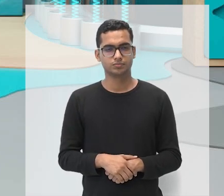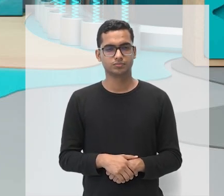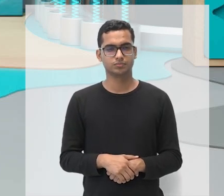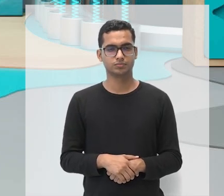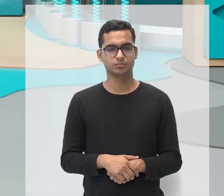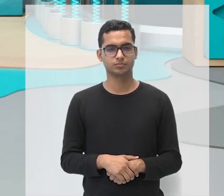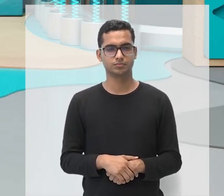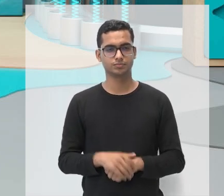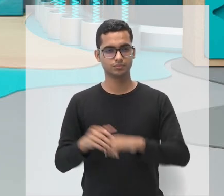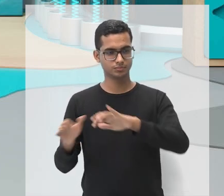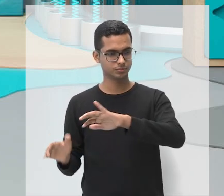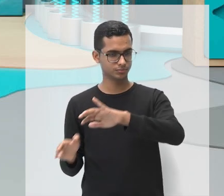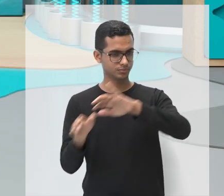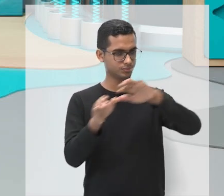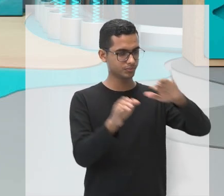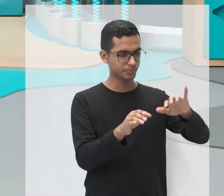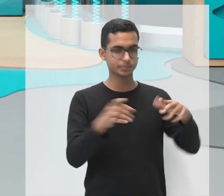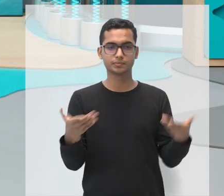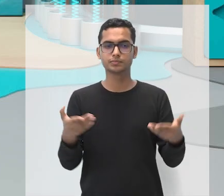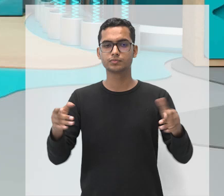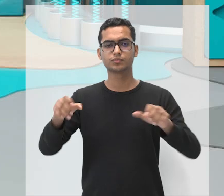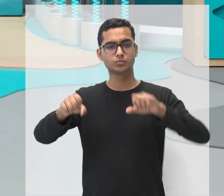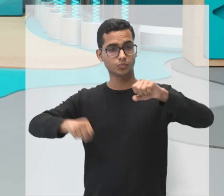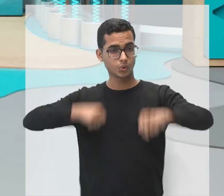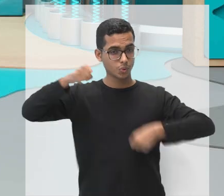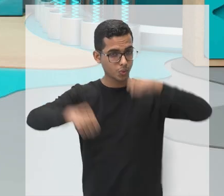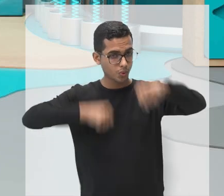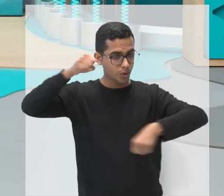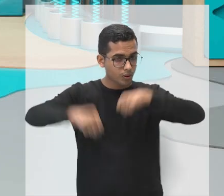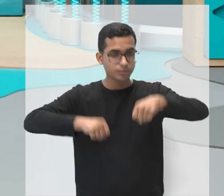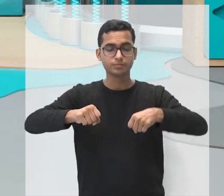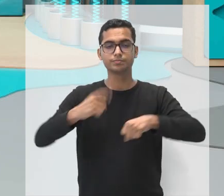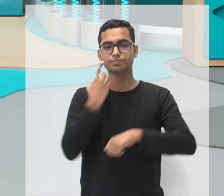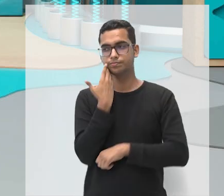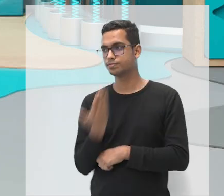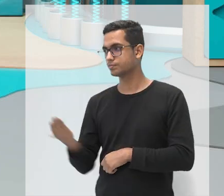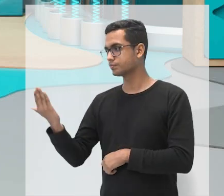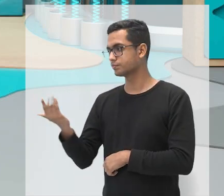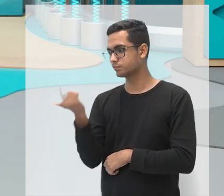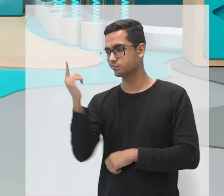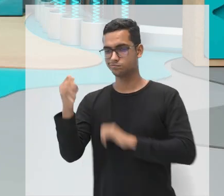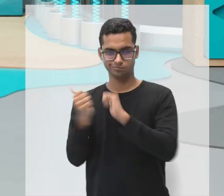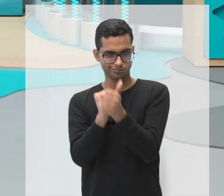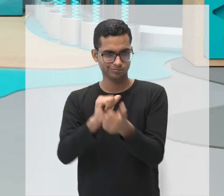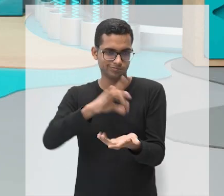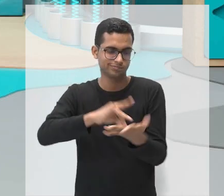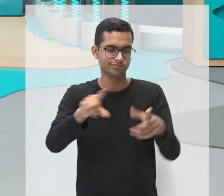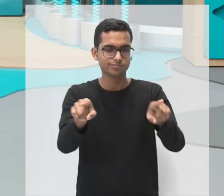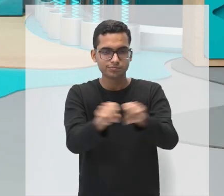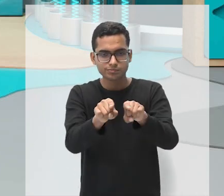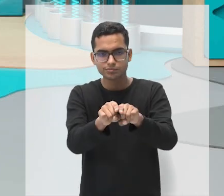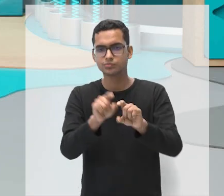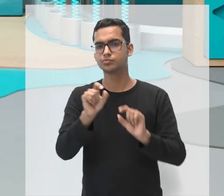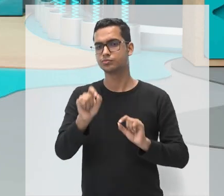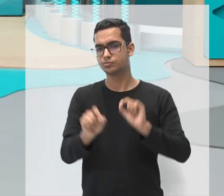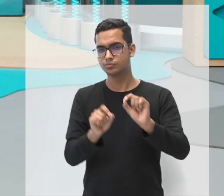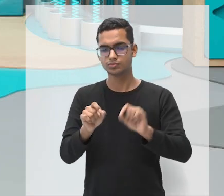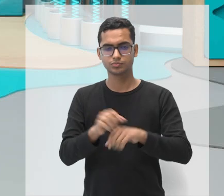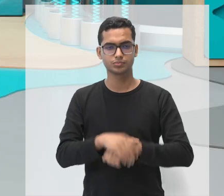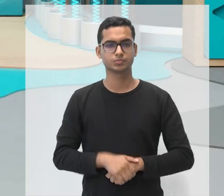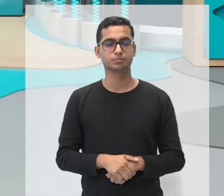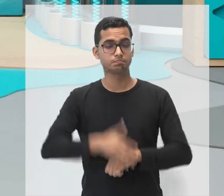o ciclismo, que é outro esporte de marca, né? E para a gente entender, já relembrar um pouco melhor, ele pode ser definido como